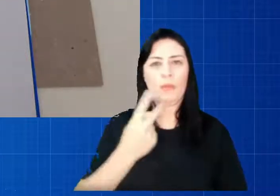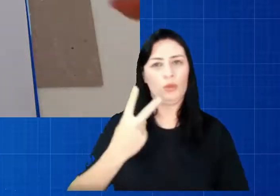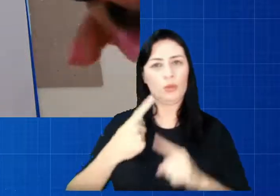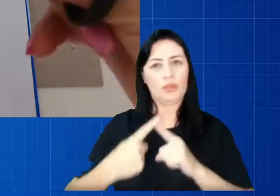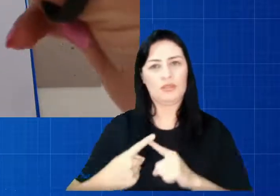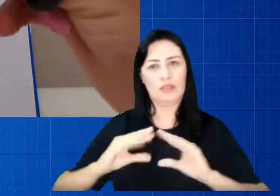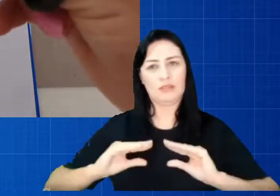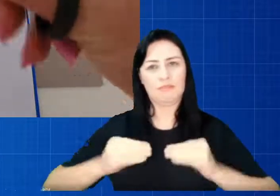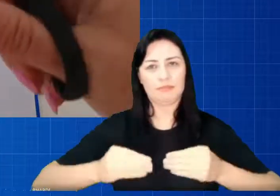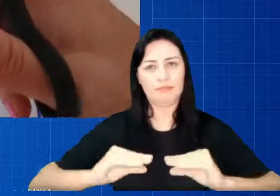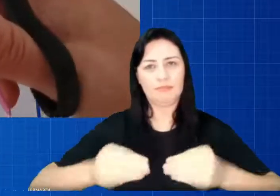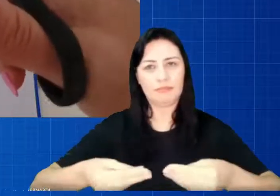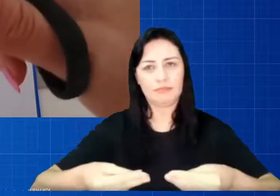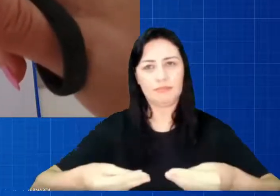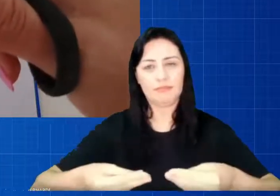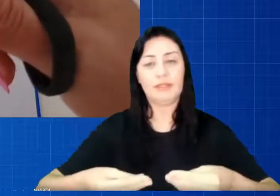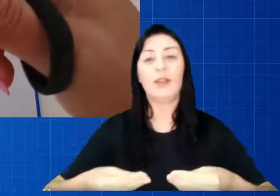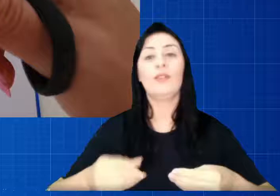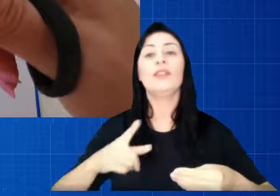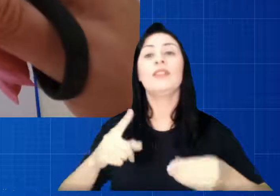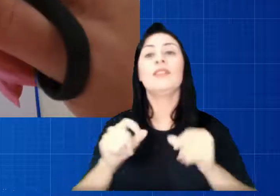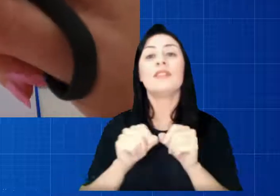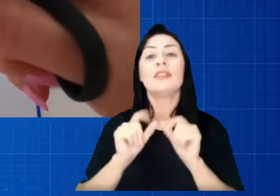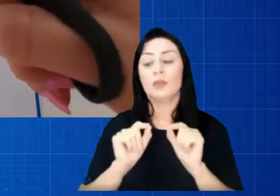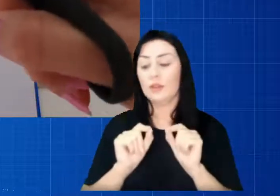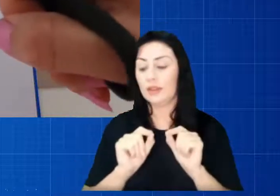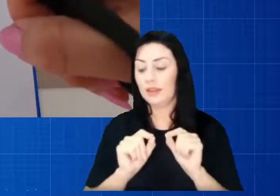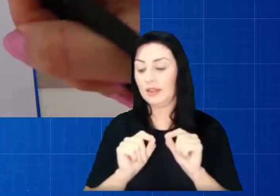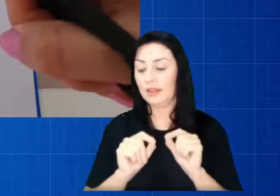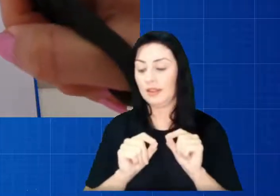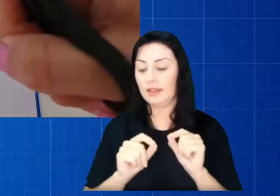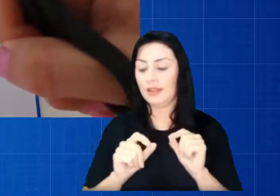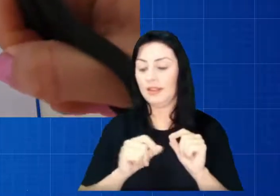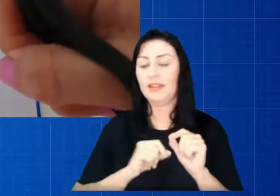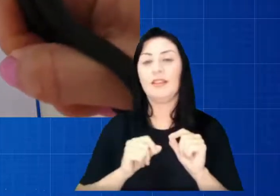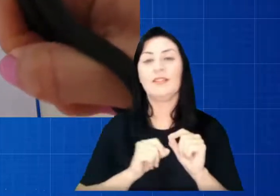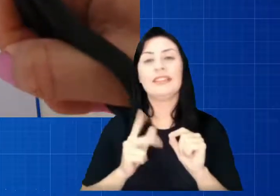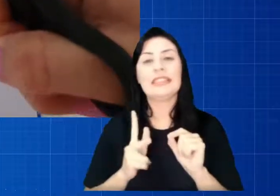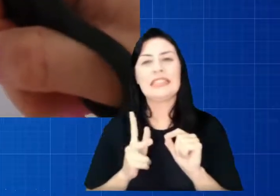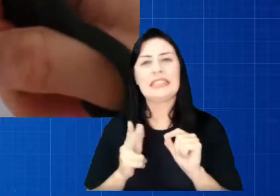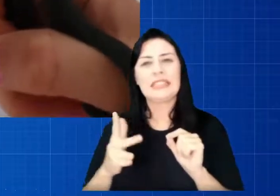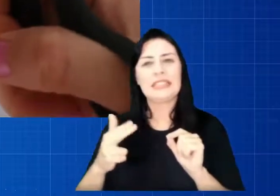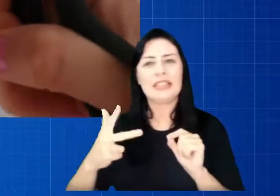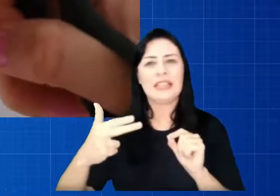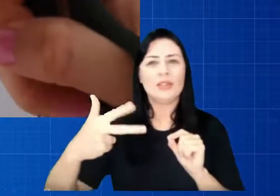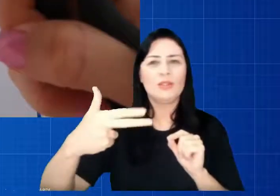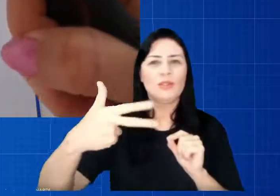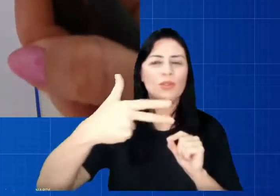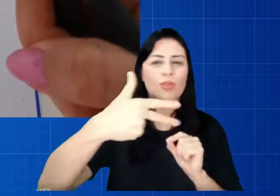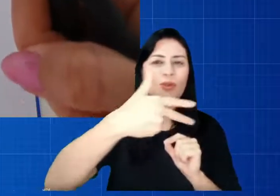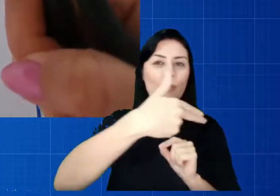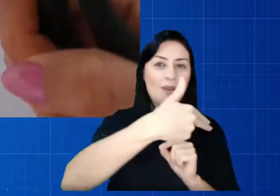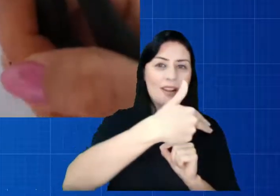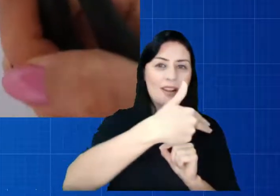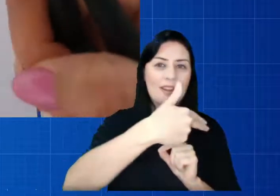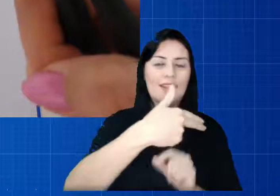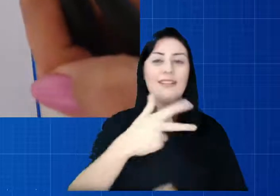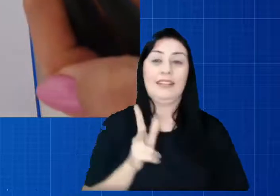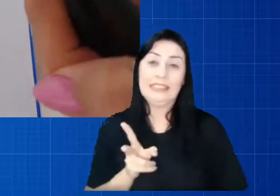tesourinha e faça um corte sinuoso. Sabe o que você está fazendo?